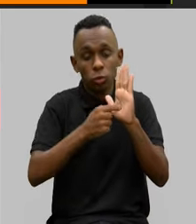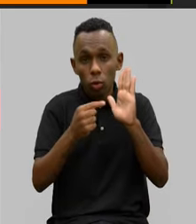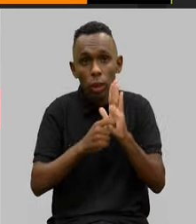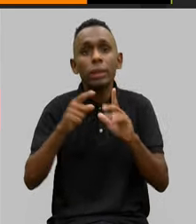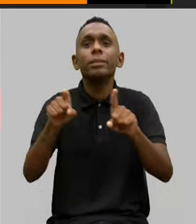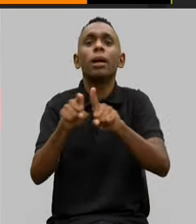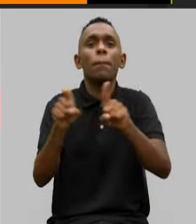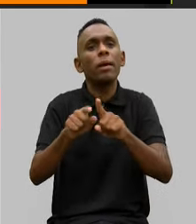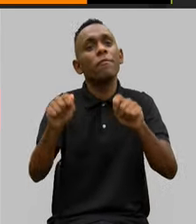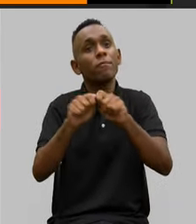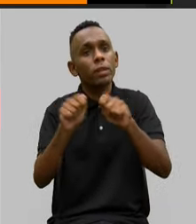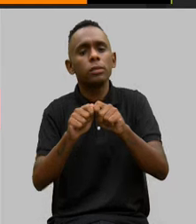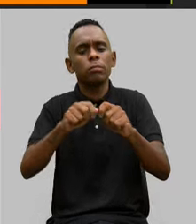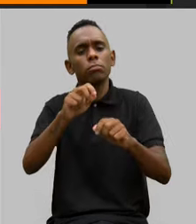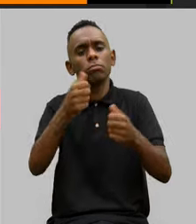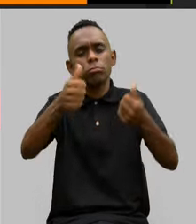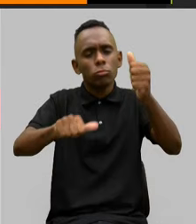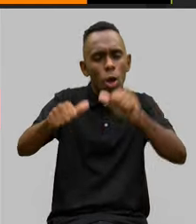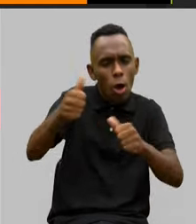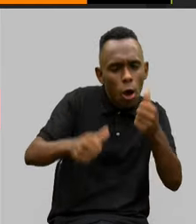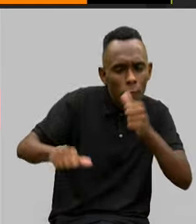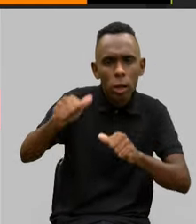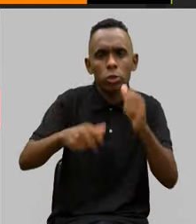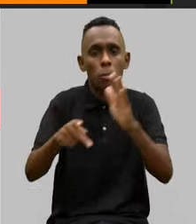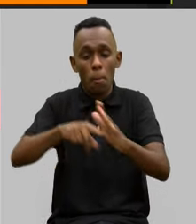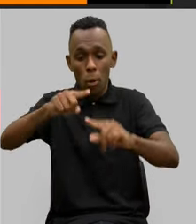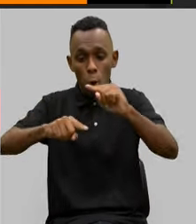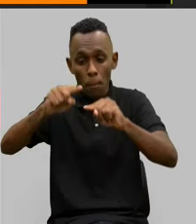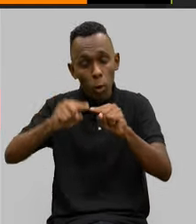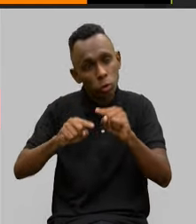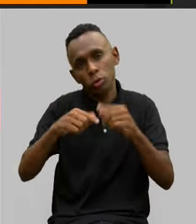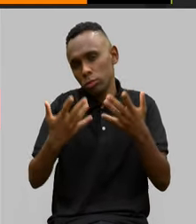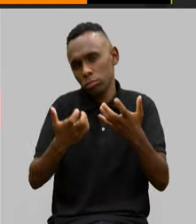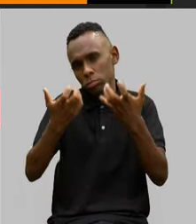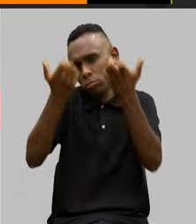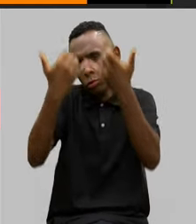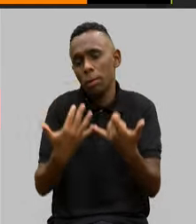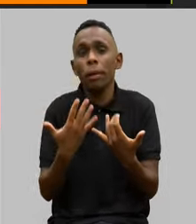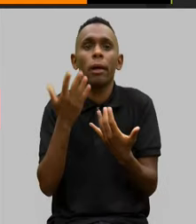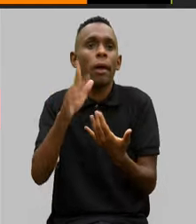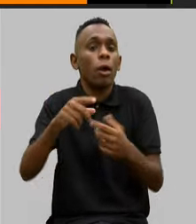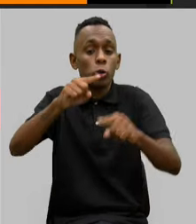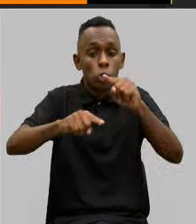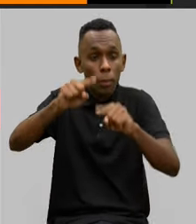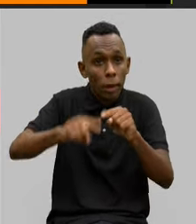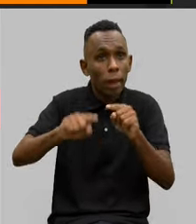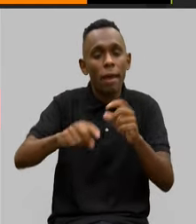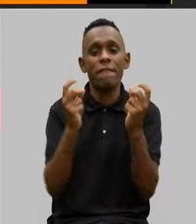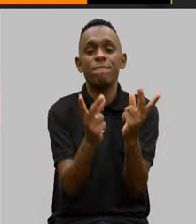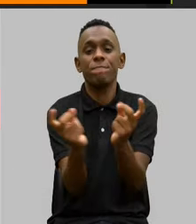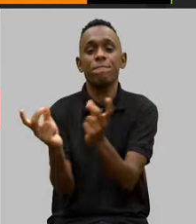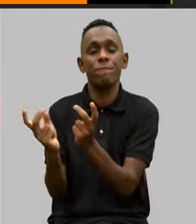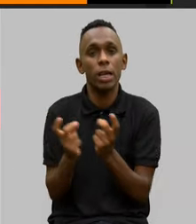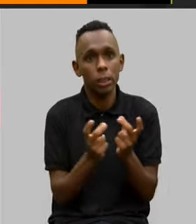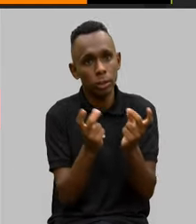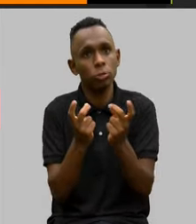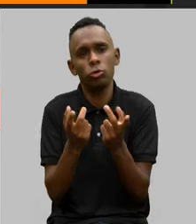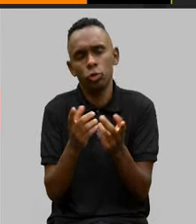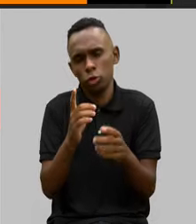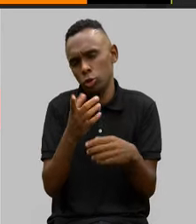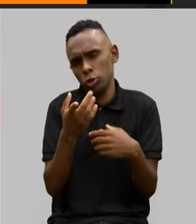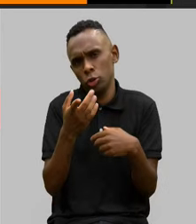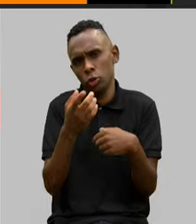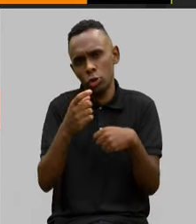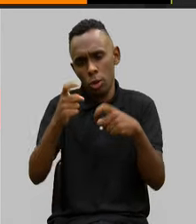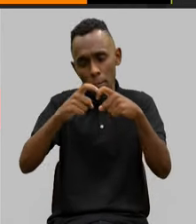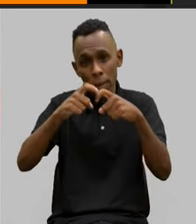e também fazendo monitoramento desses produtos Eh aí como eu falo são os produtos que são comercializados Dr leando trouxe também